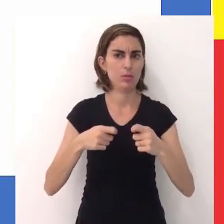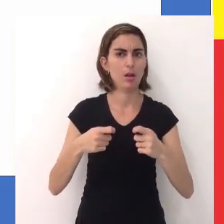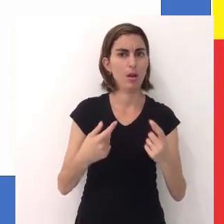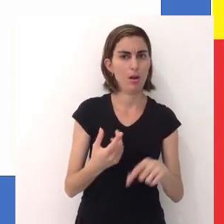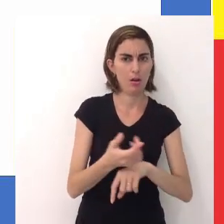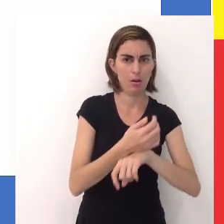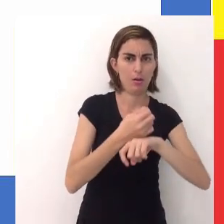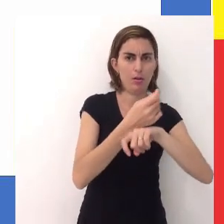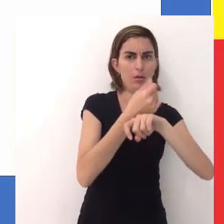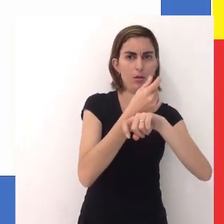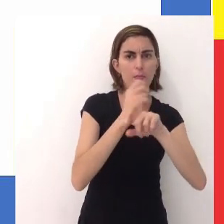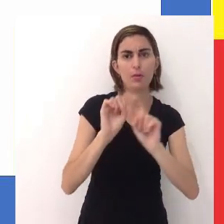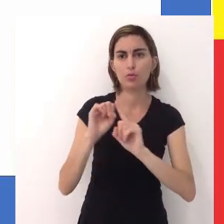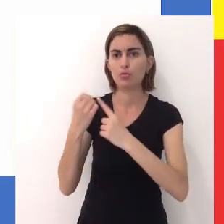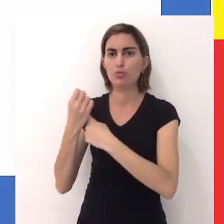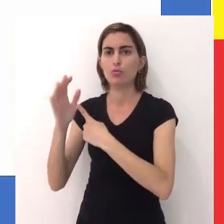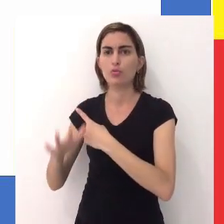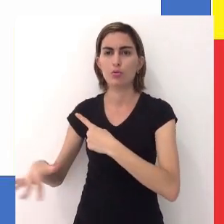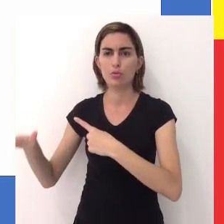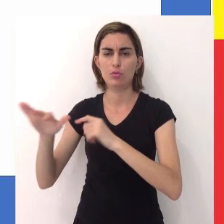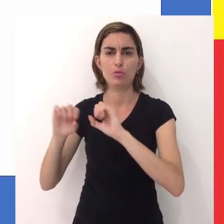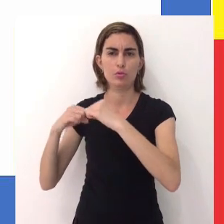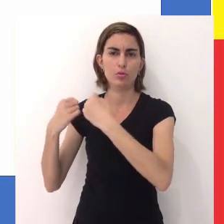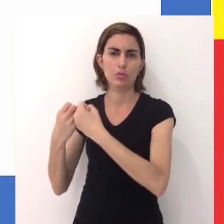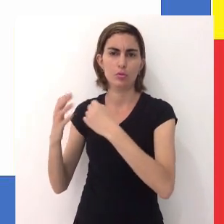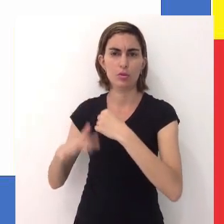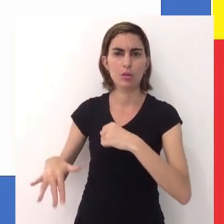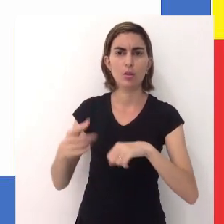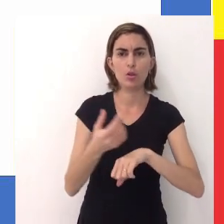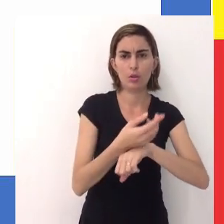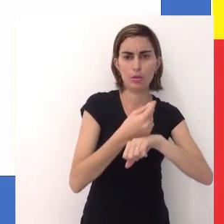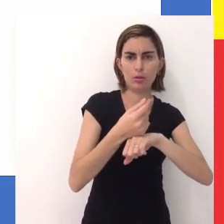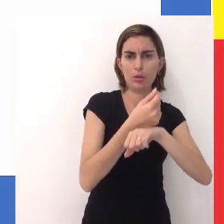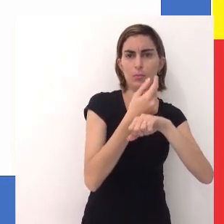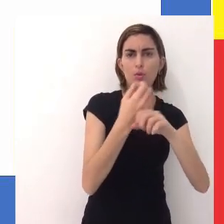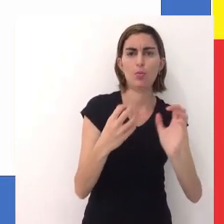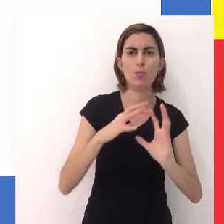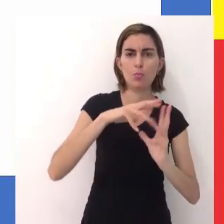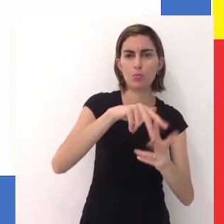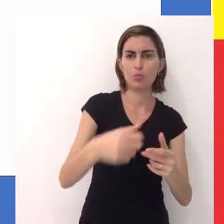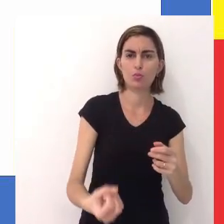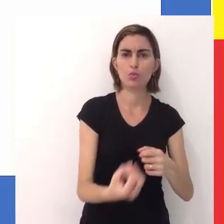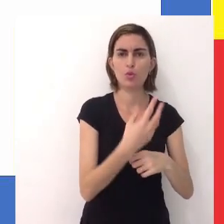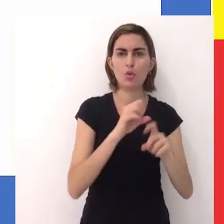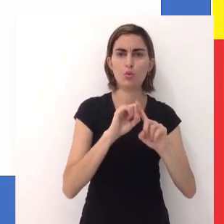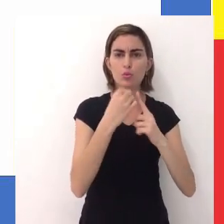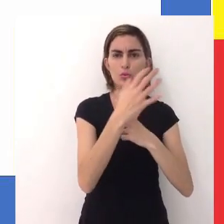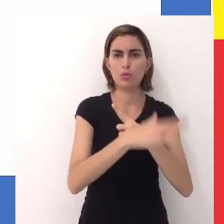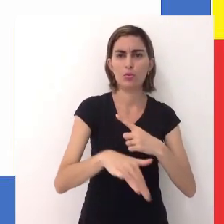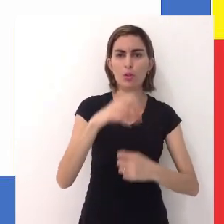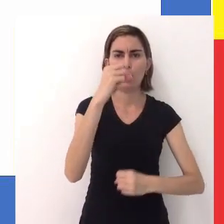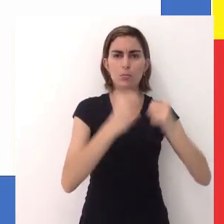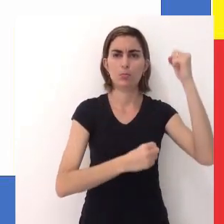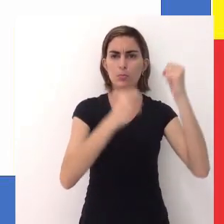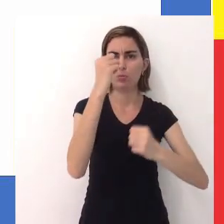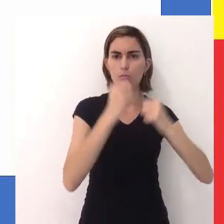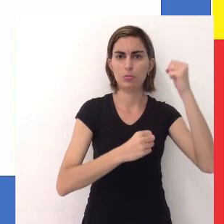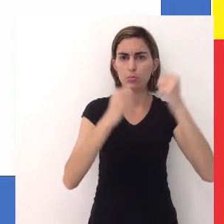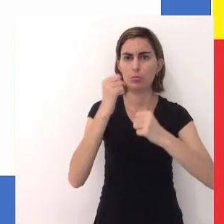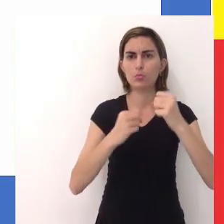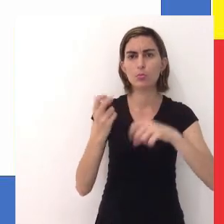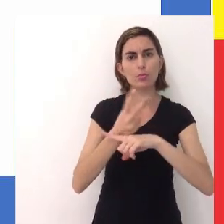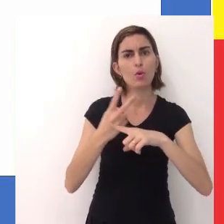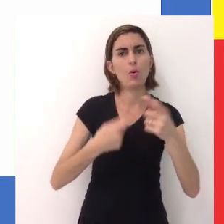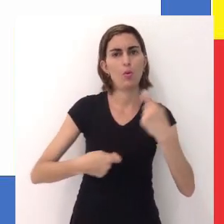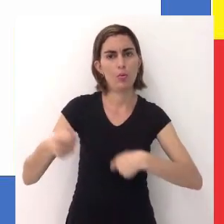Tanto o capitalismo como o socialismo. No capitalismo, o surgimento de um mundo novo, tá? Uma sociedade industrial, tá? Que